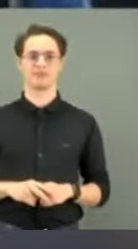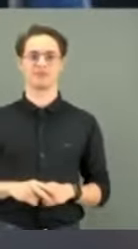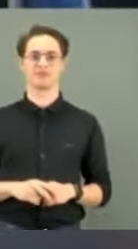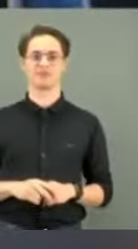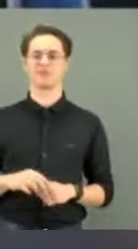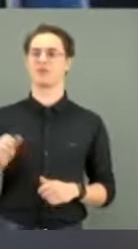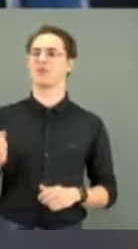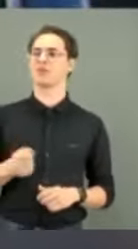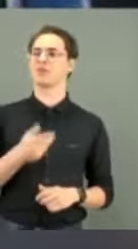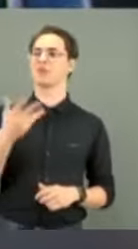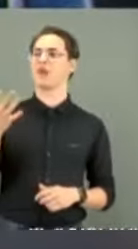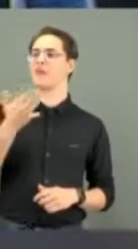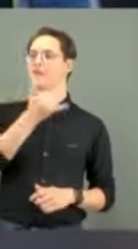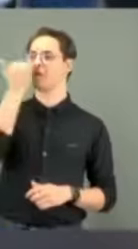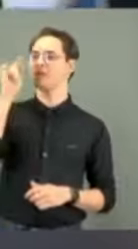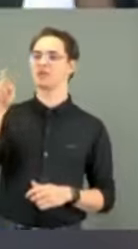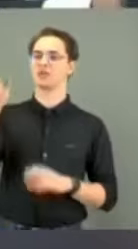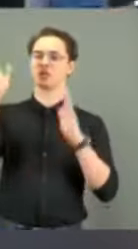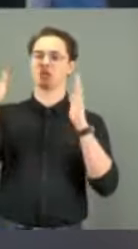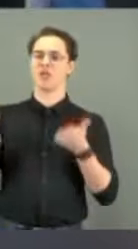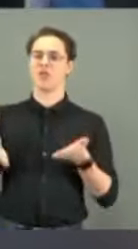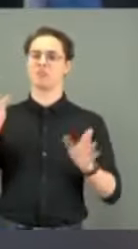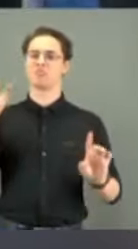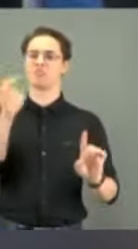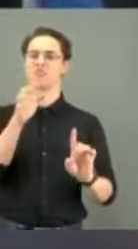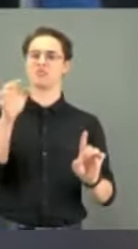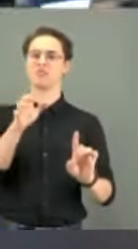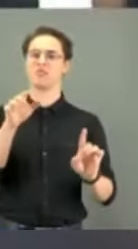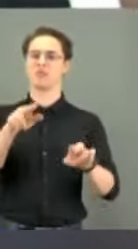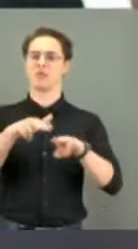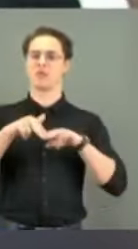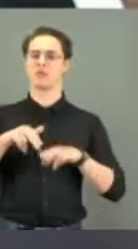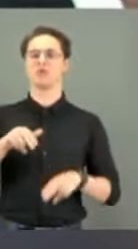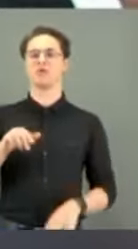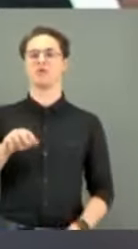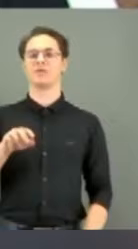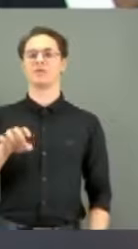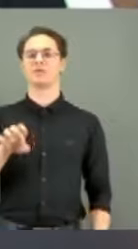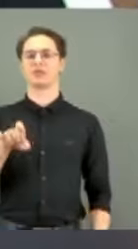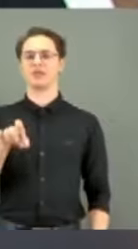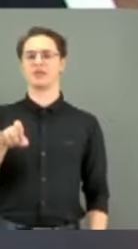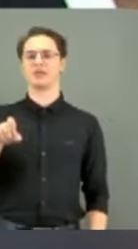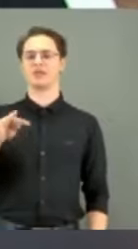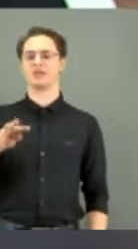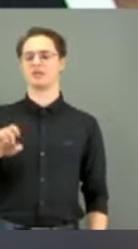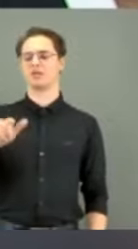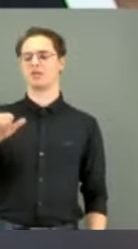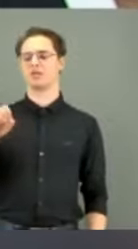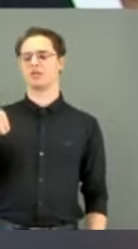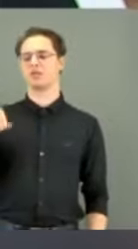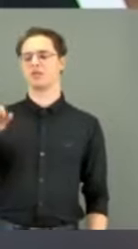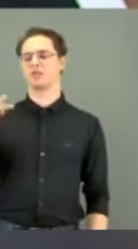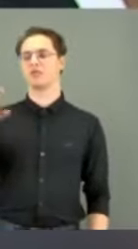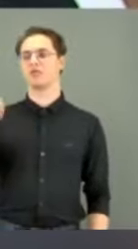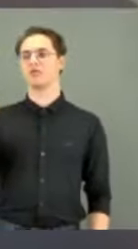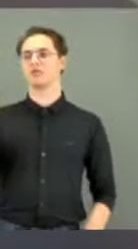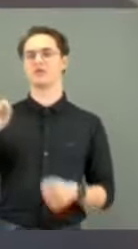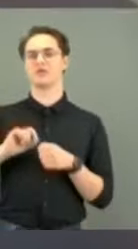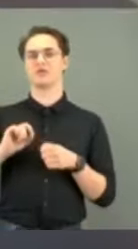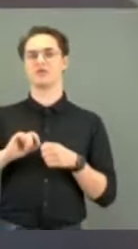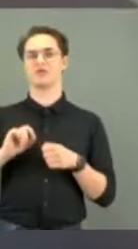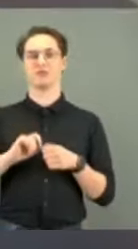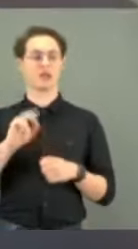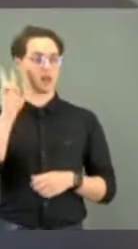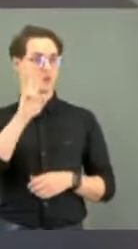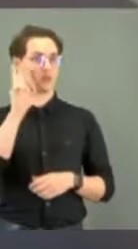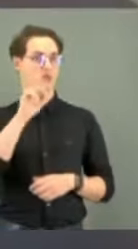Quantas vítimas o senhor já provocou de estelionato? Quantas pessoas foram vítimas do estelionato que o senhor praticou?